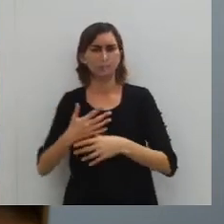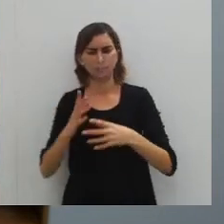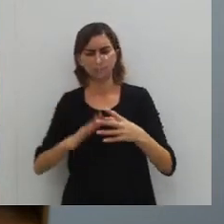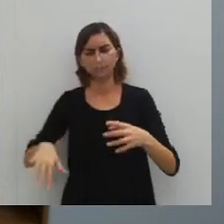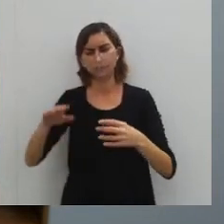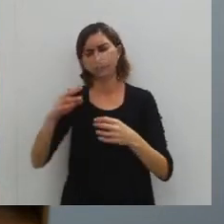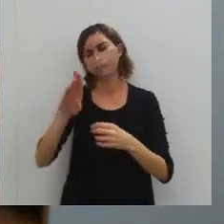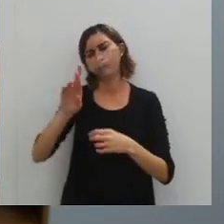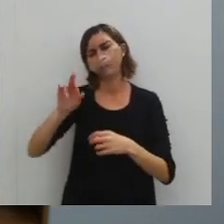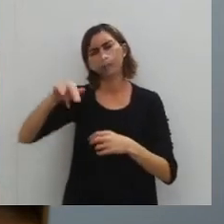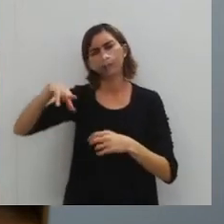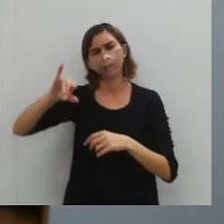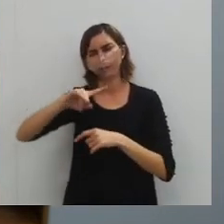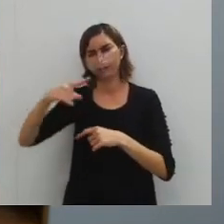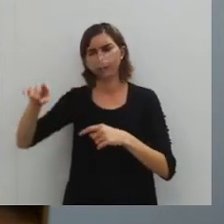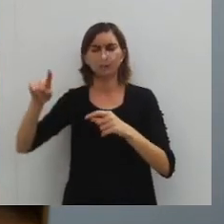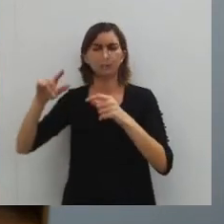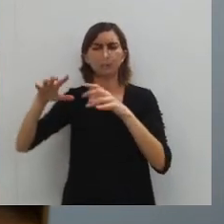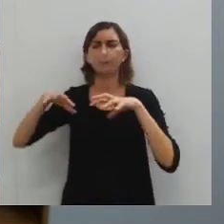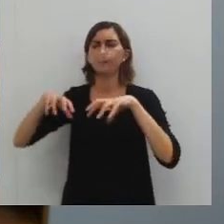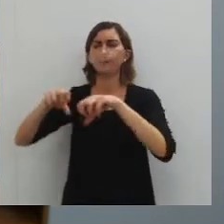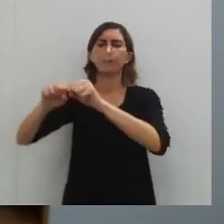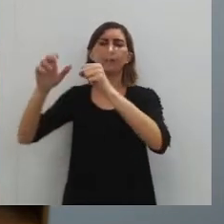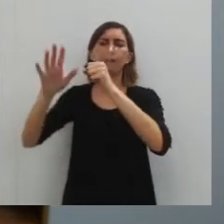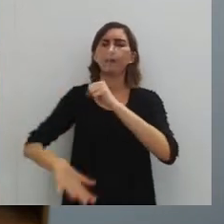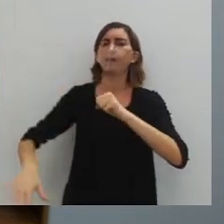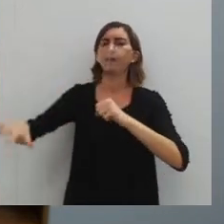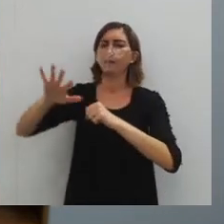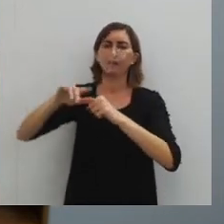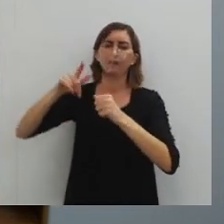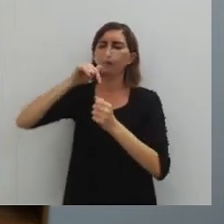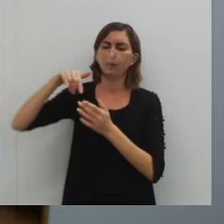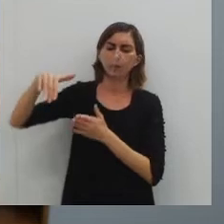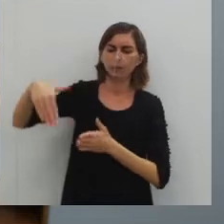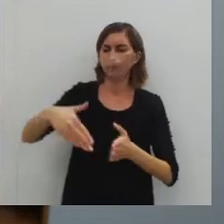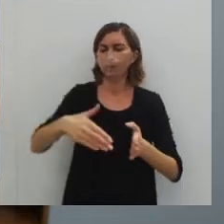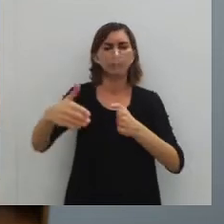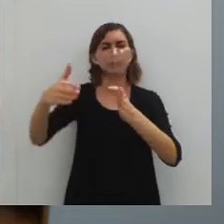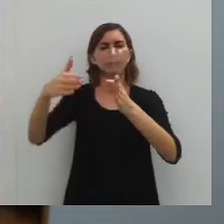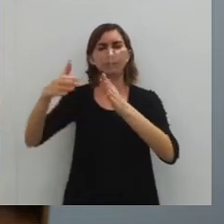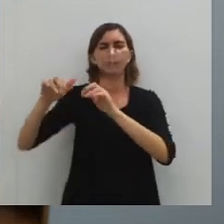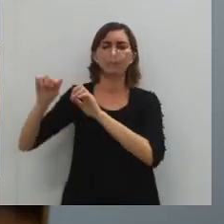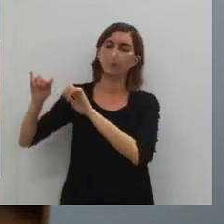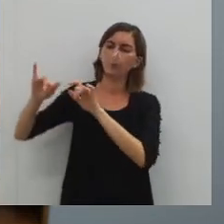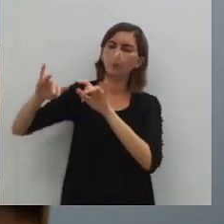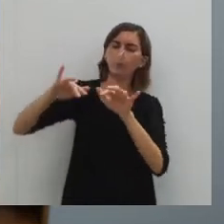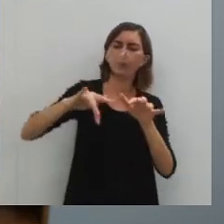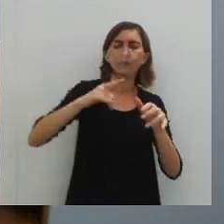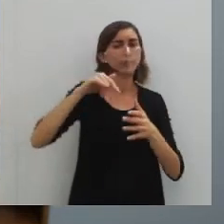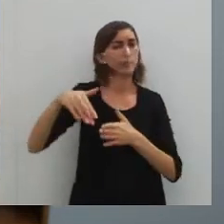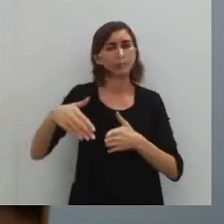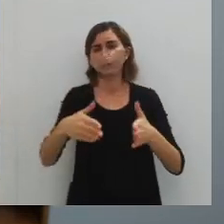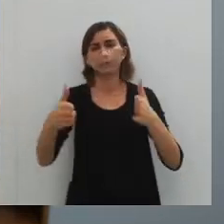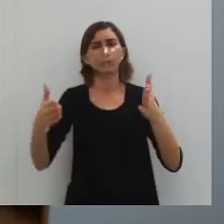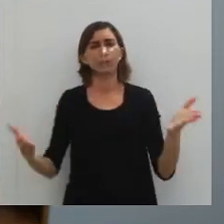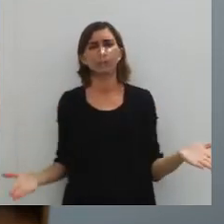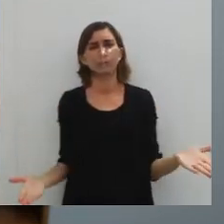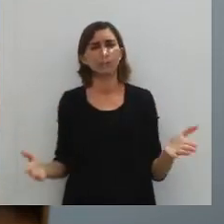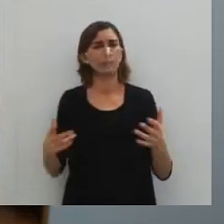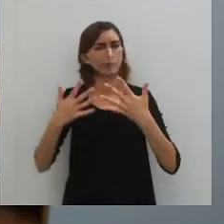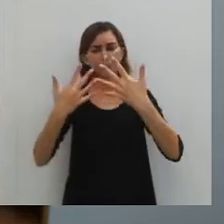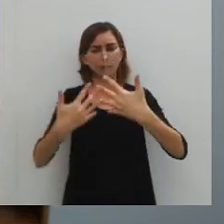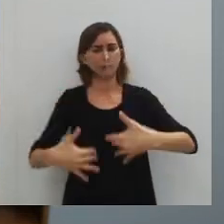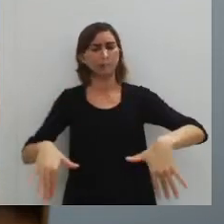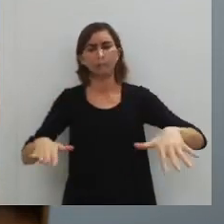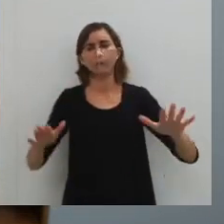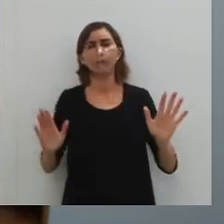urbanização, ela tomou a área de vazão do rio, a chamada área de várzea do rio. O rio,